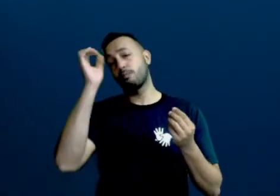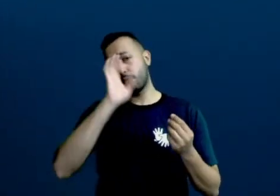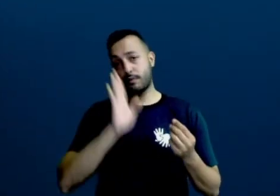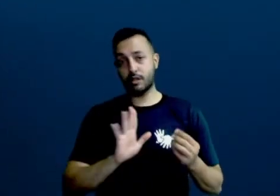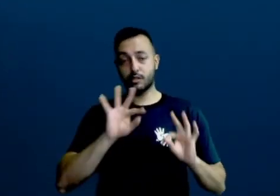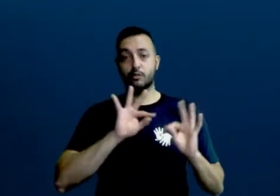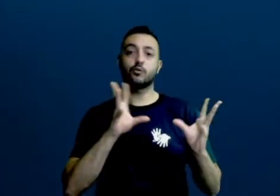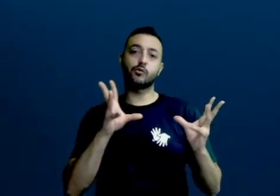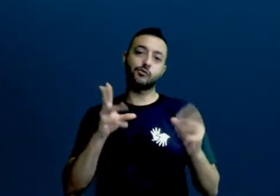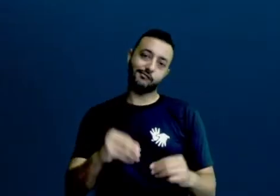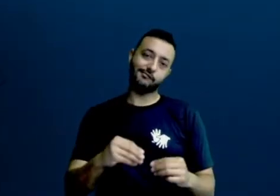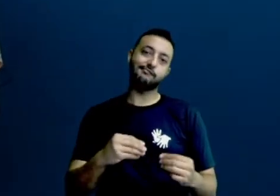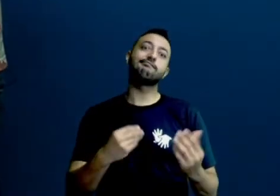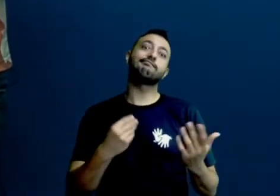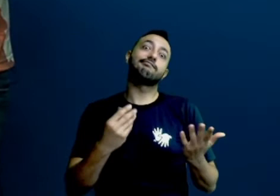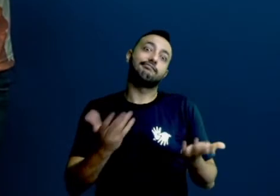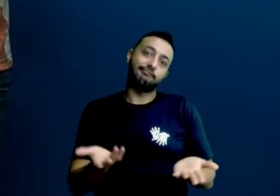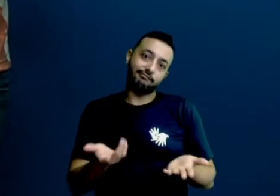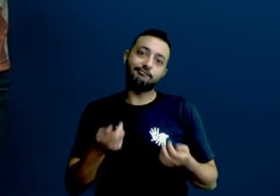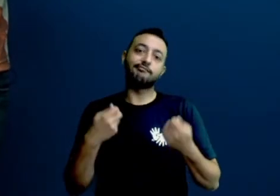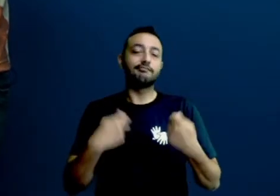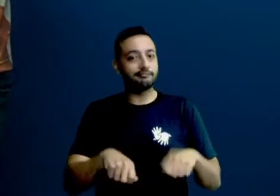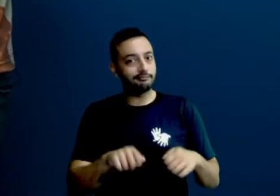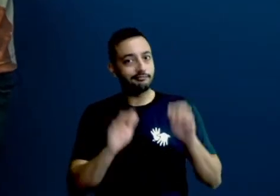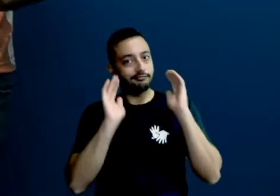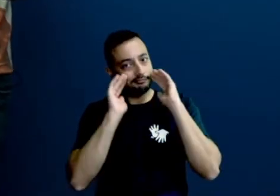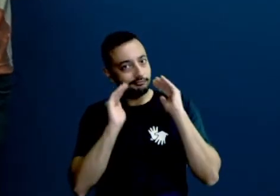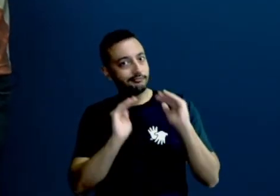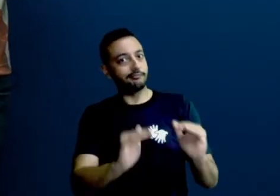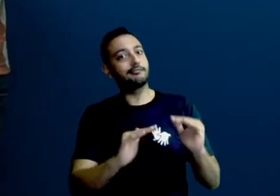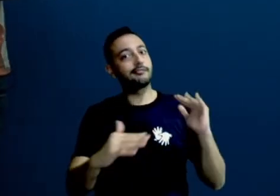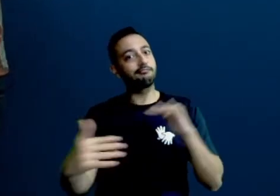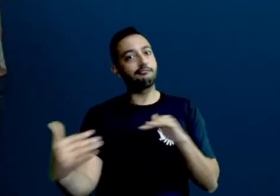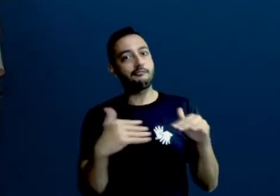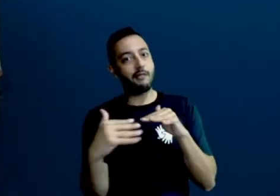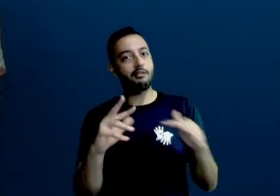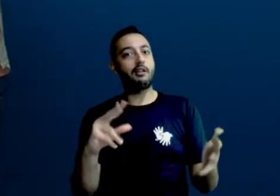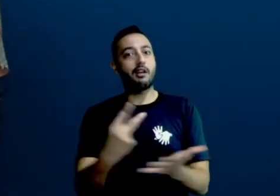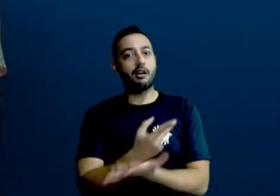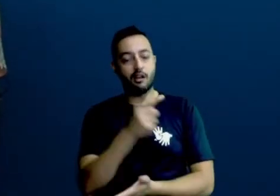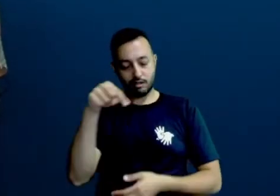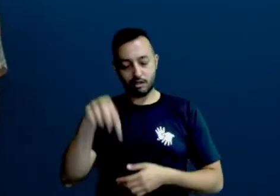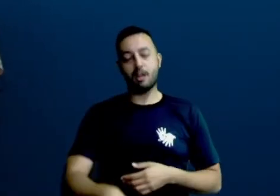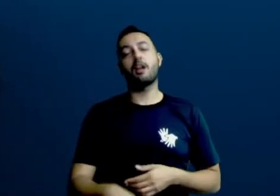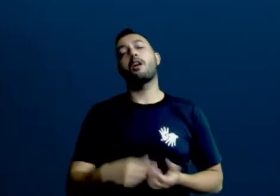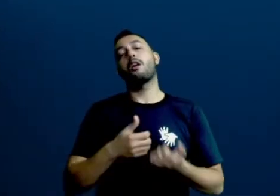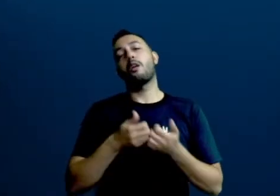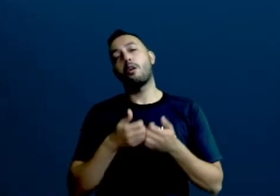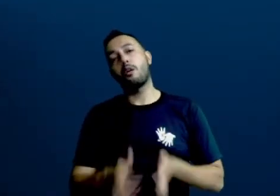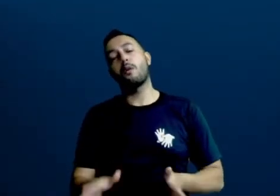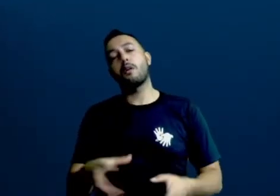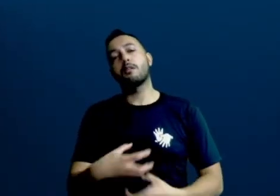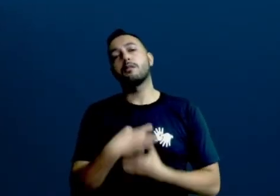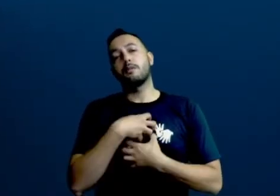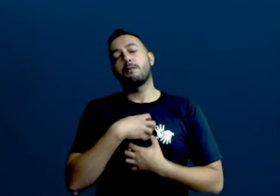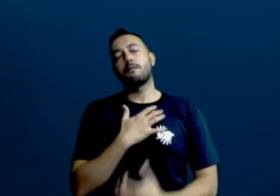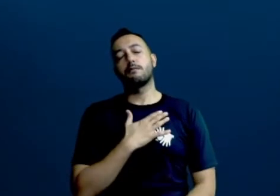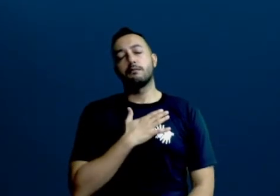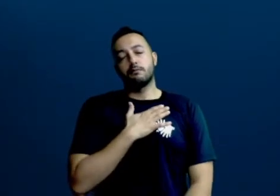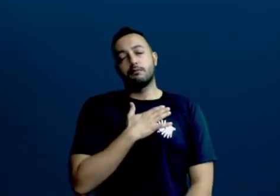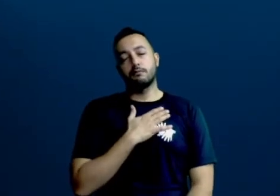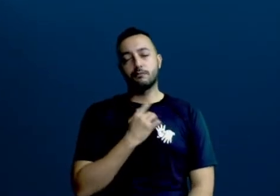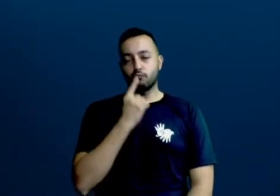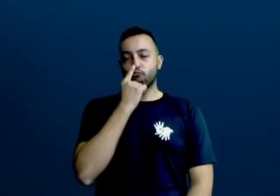brasileiro deve muito né a essa batalha que ocorreu aqui no nosso município e que gerou todo esse sentimento de